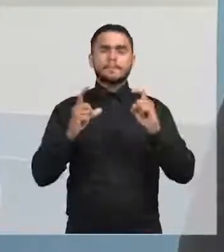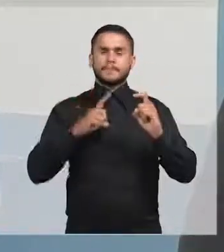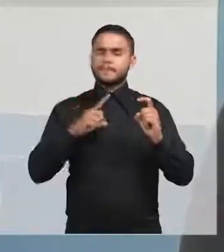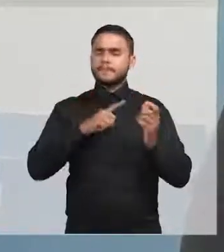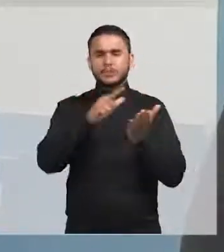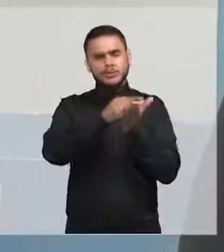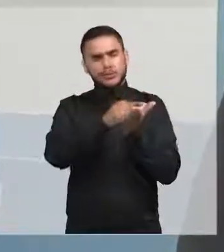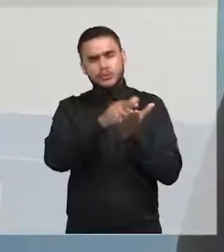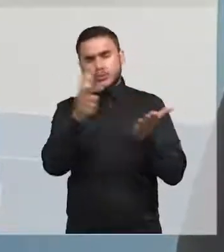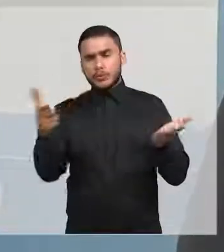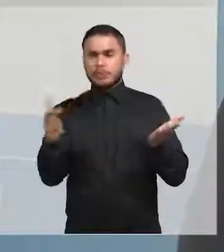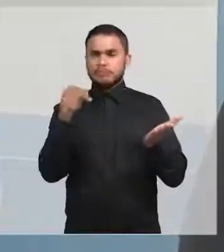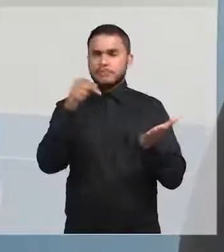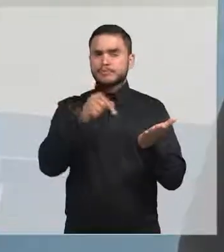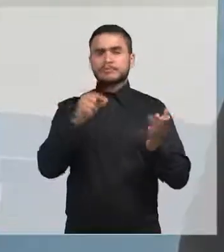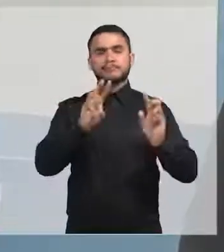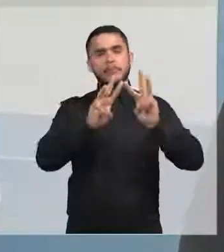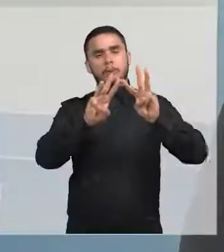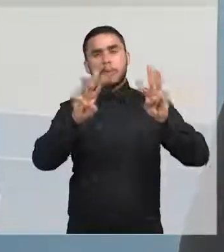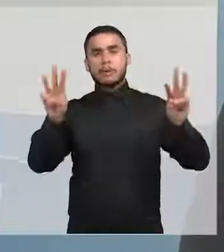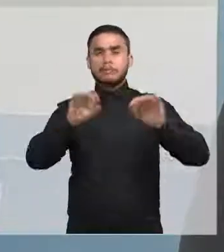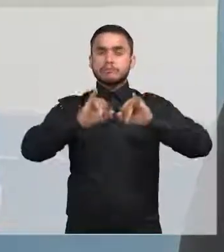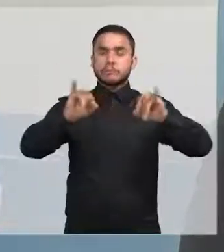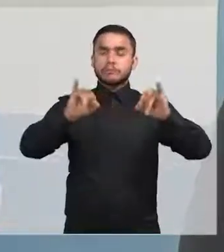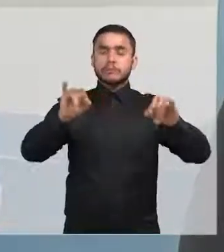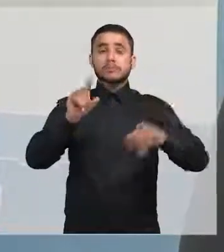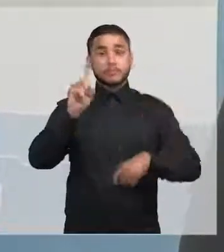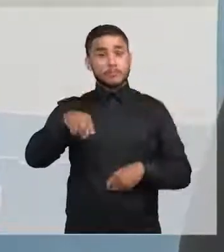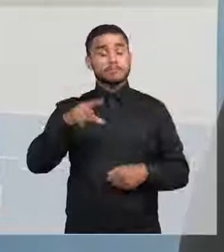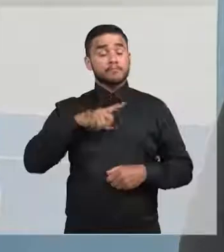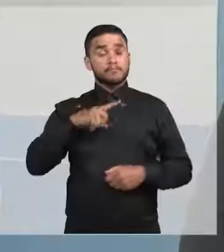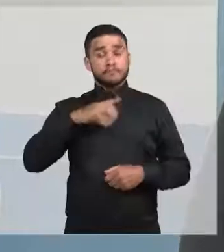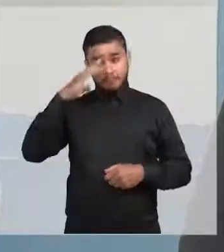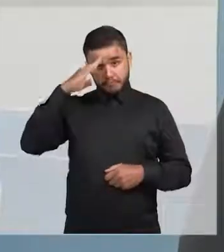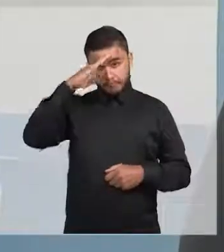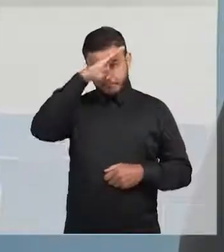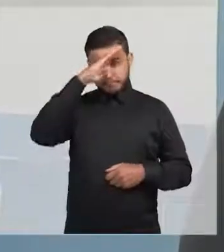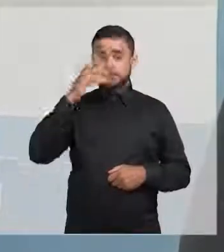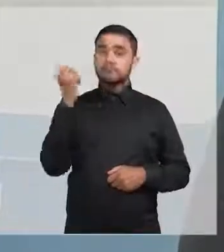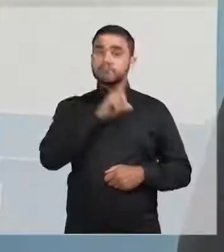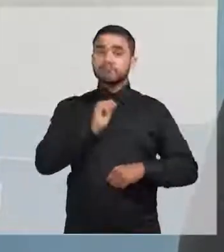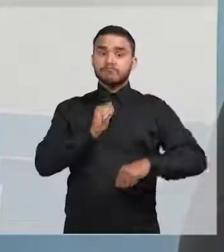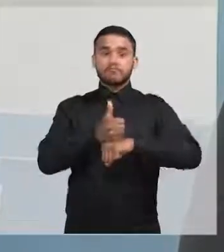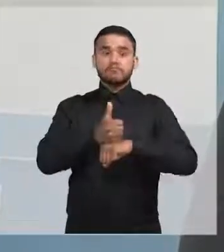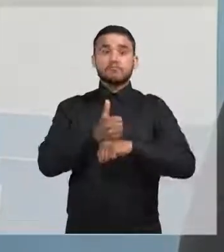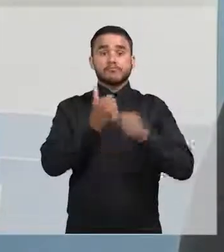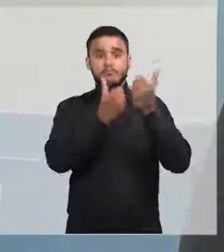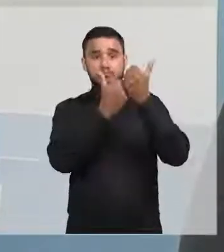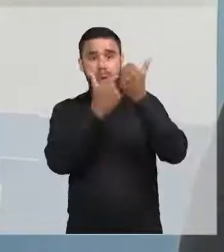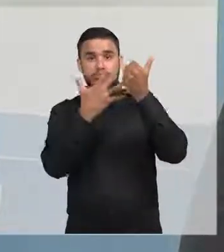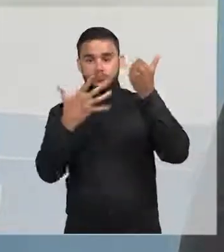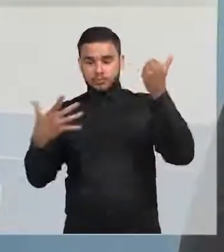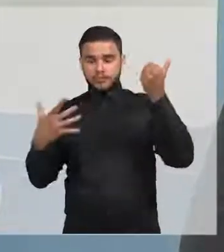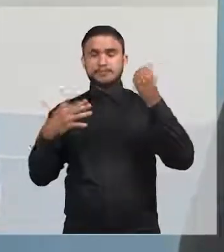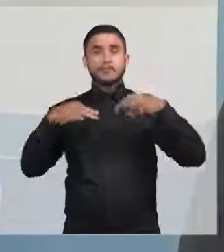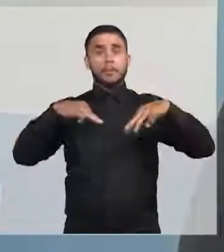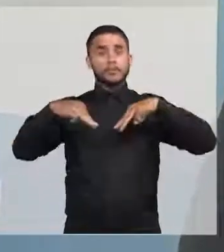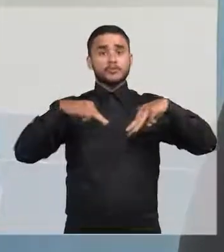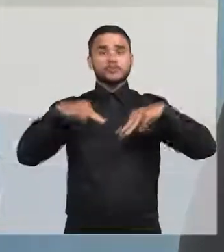nessa piscina, para saber até onde essa água vai, se é até o pescoço, acima dos olhos, ver a situação real do